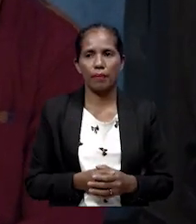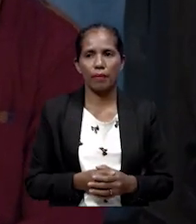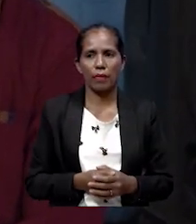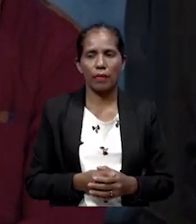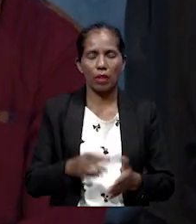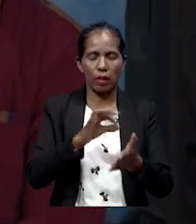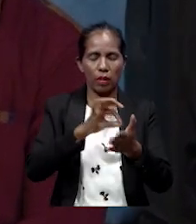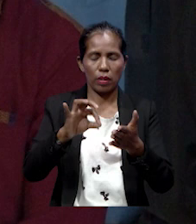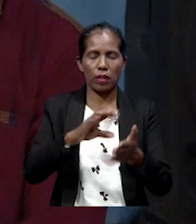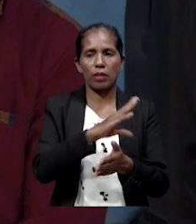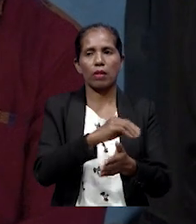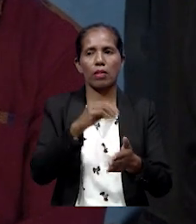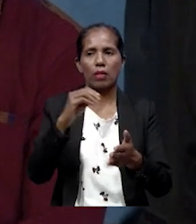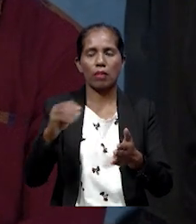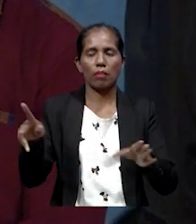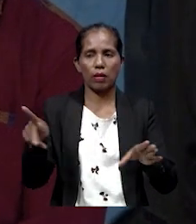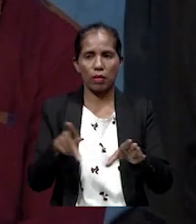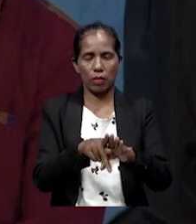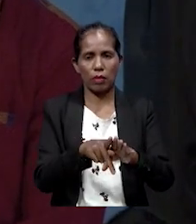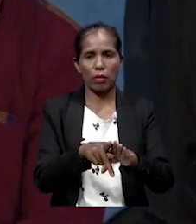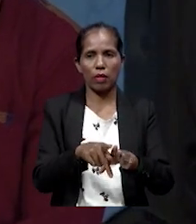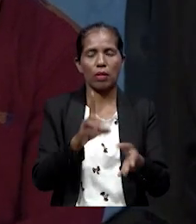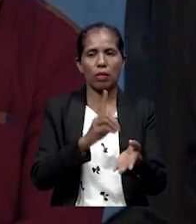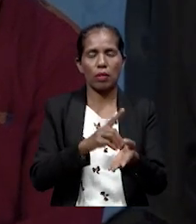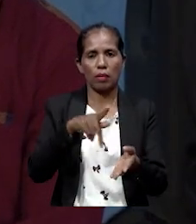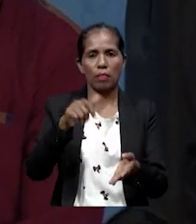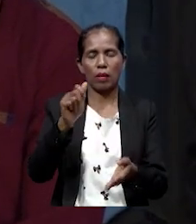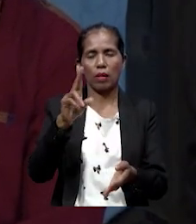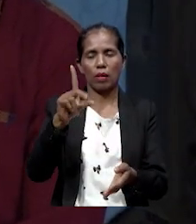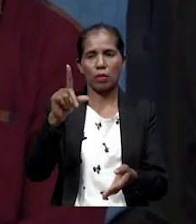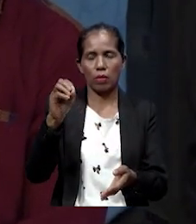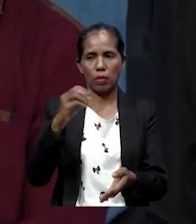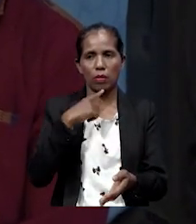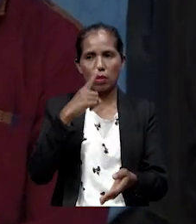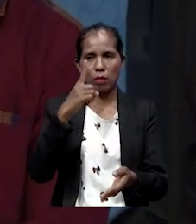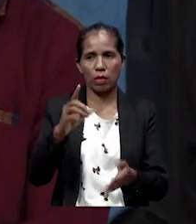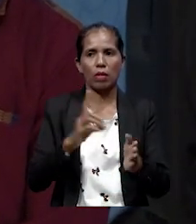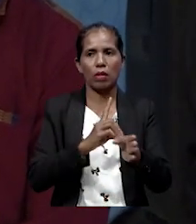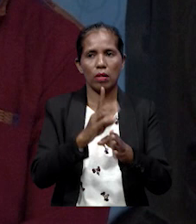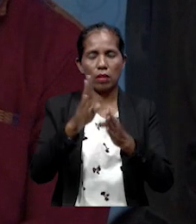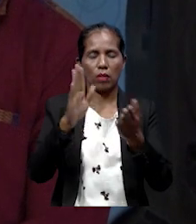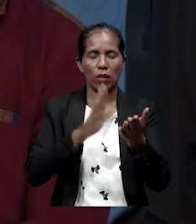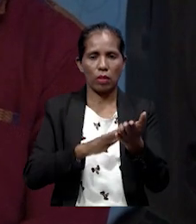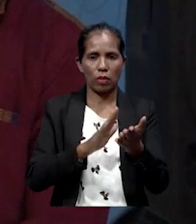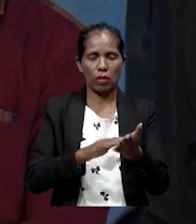Registro com imensa alegria com a participação do Dr. Paulo Romério, como diretor da Escola de